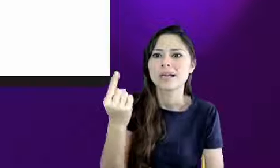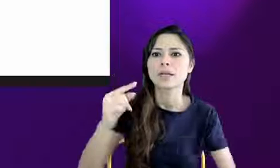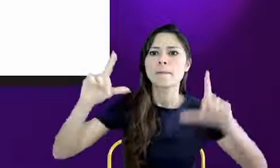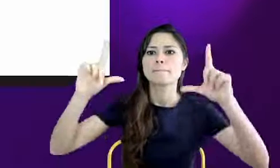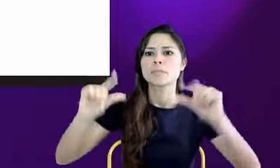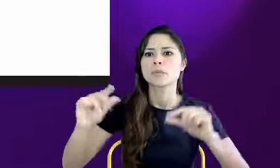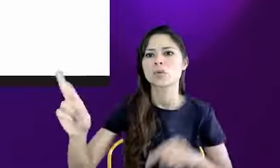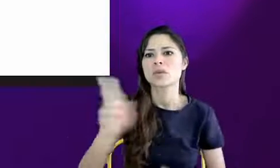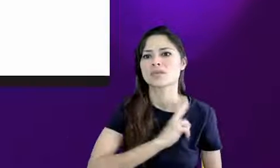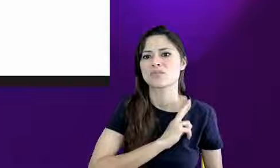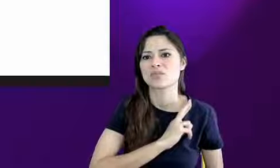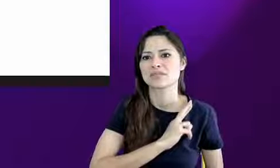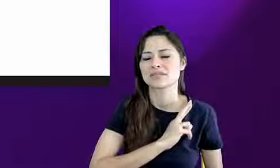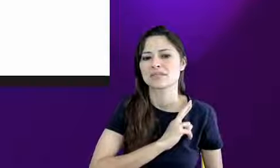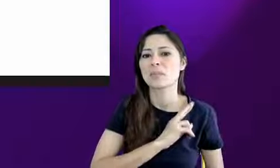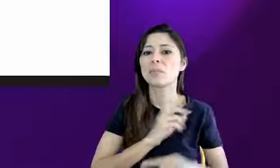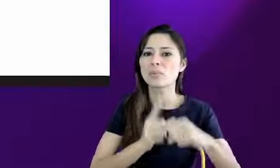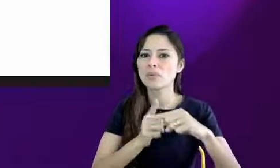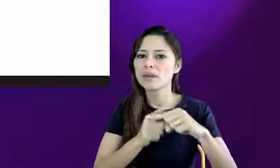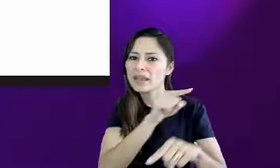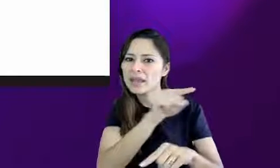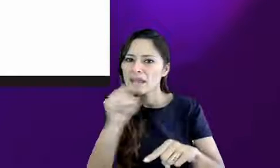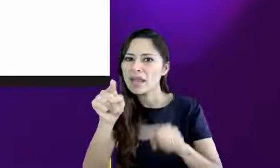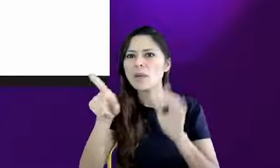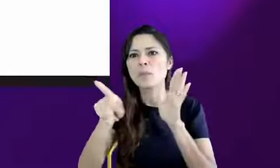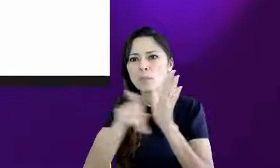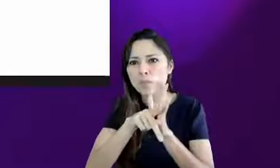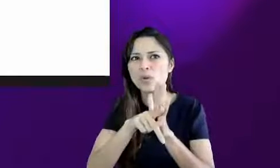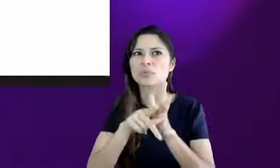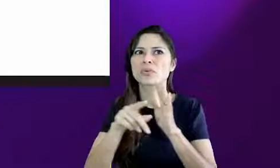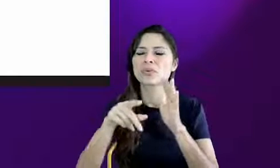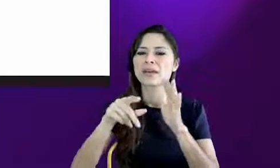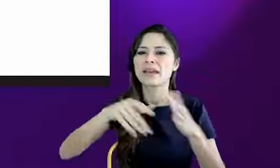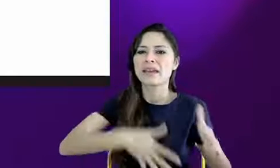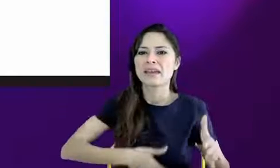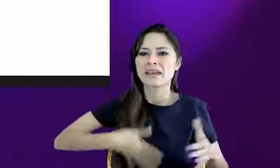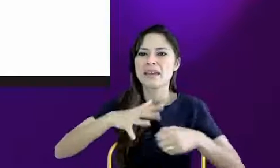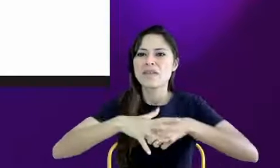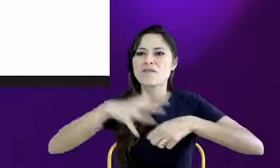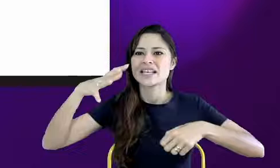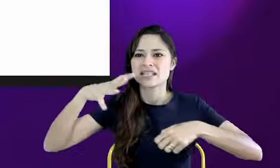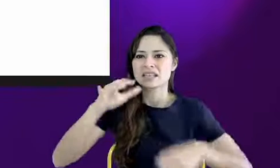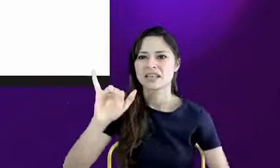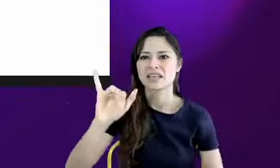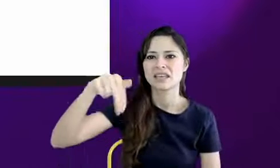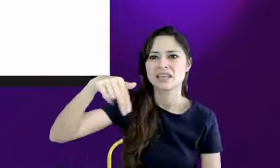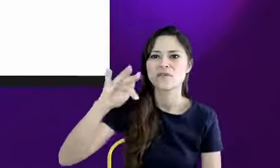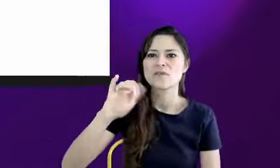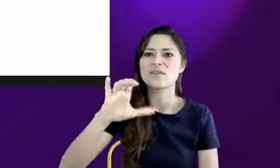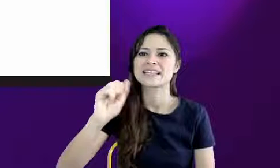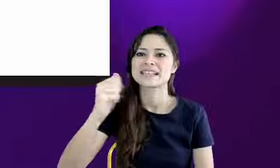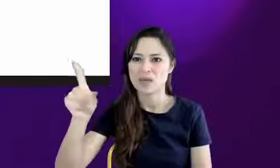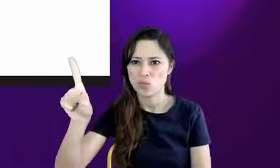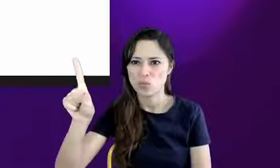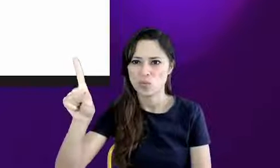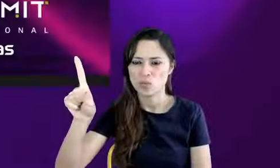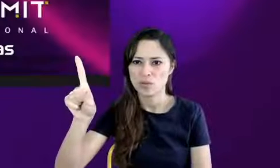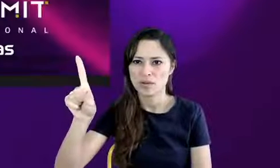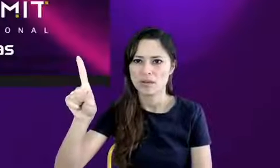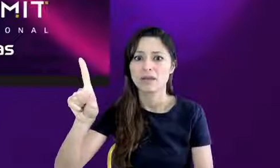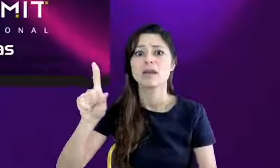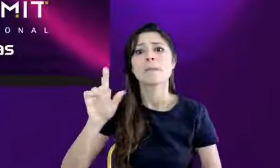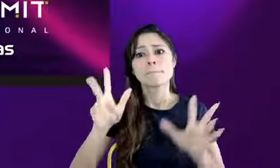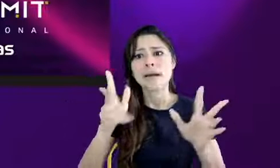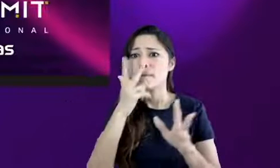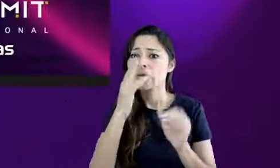associada a infecções. Então, nós temos, apesar da utilização de uma medicação de efeito sistêmico, um padrão de segurança muito parecido